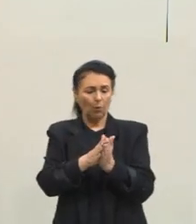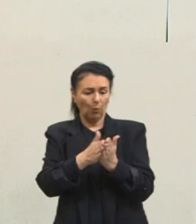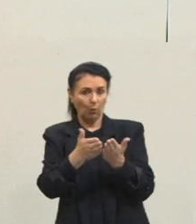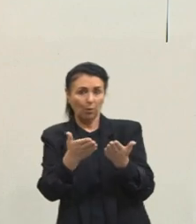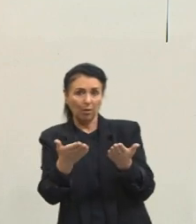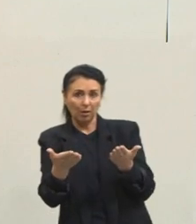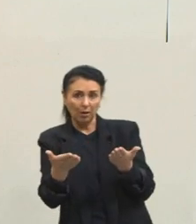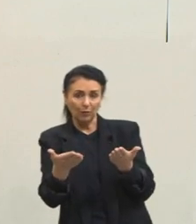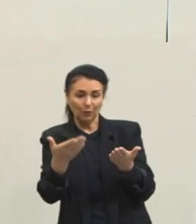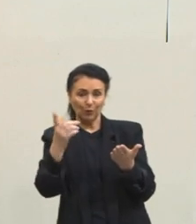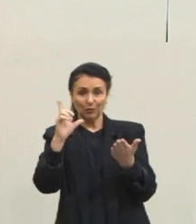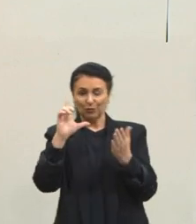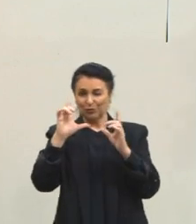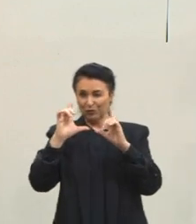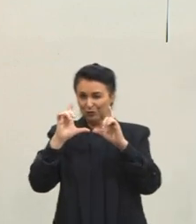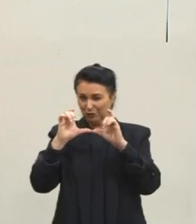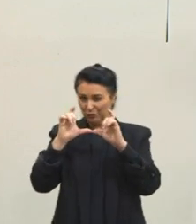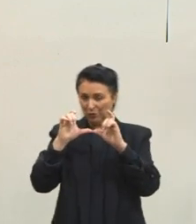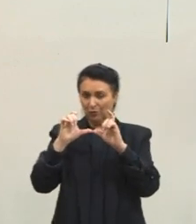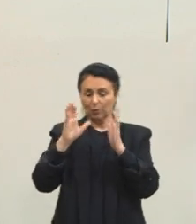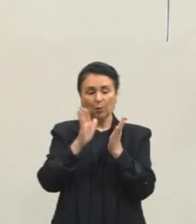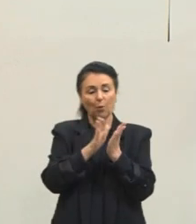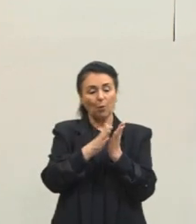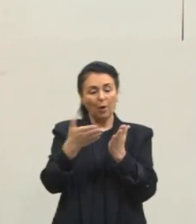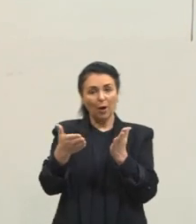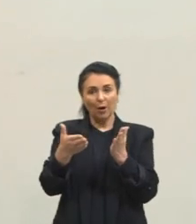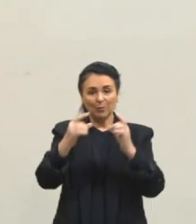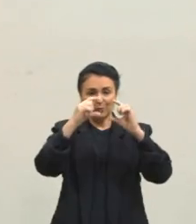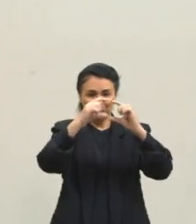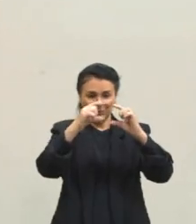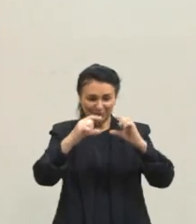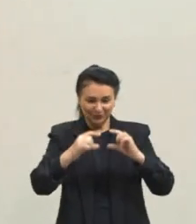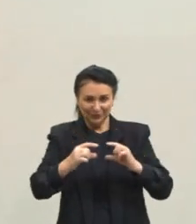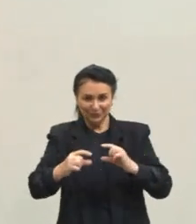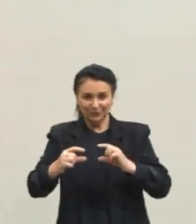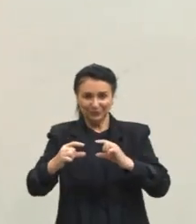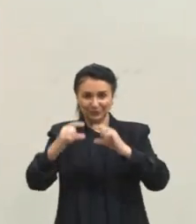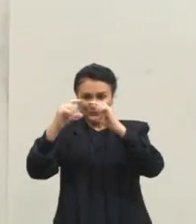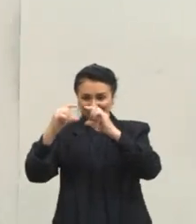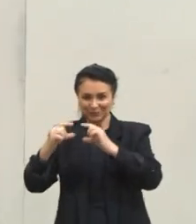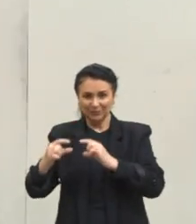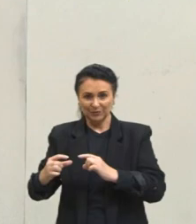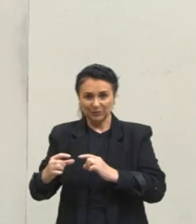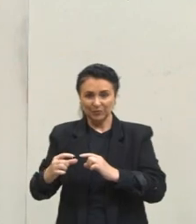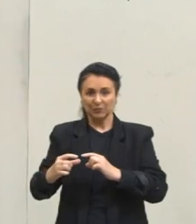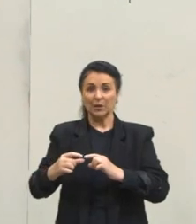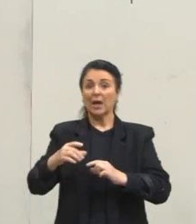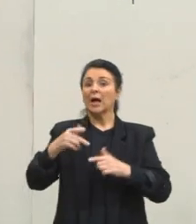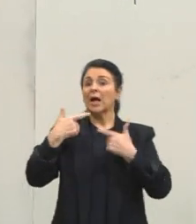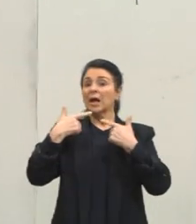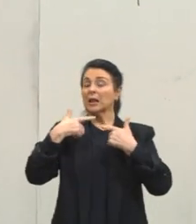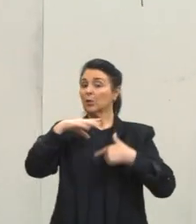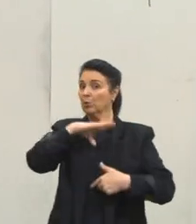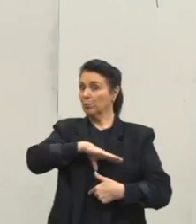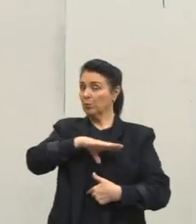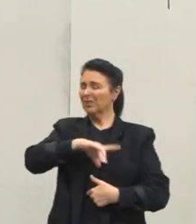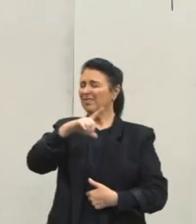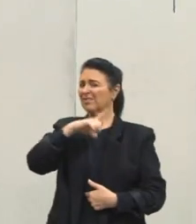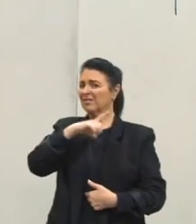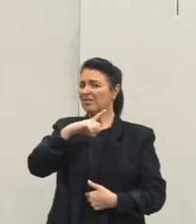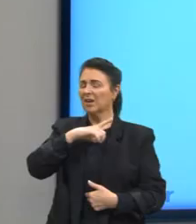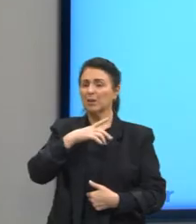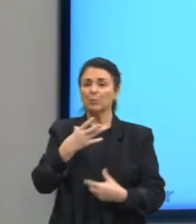de figurinhas e assim vai né na língua portuguesa Nós temos